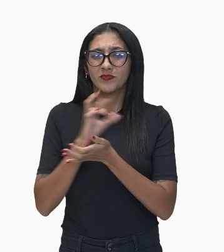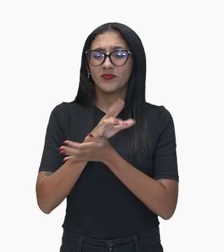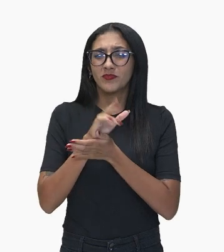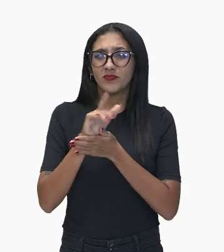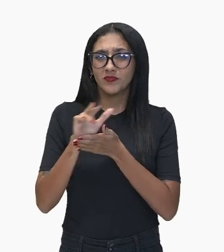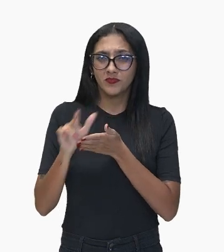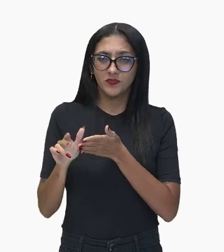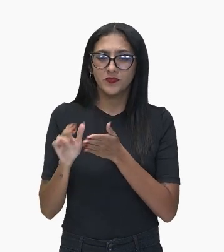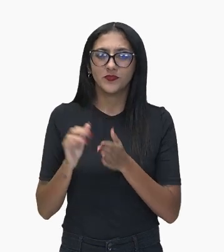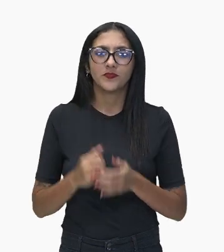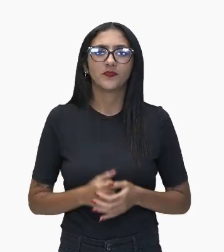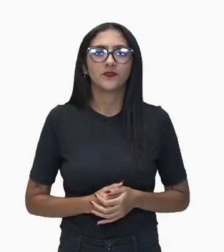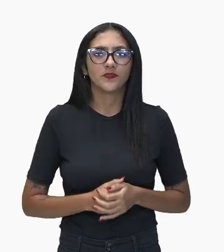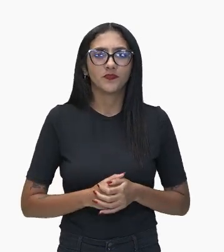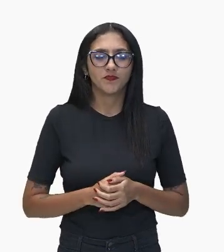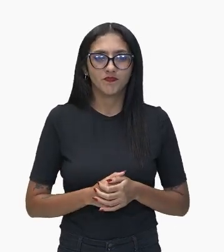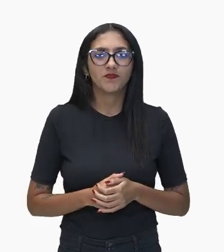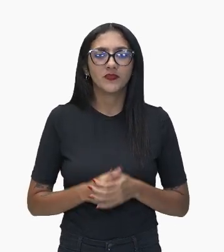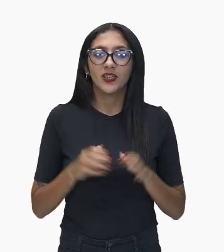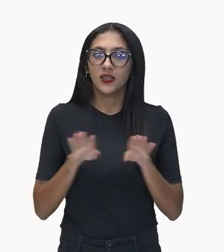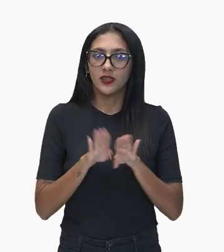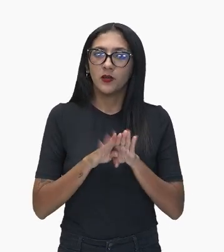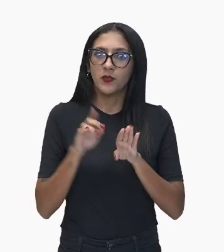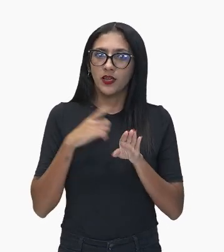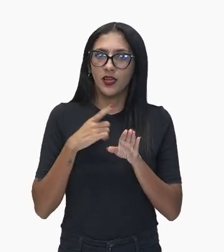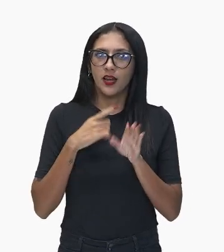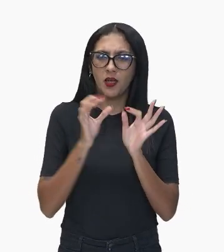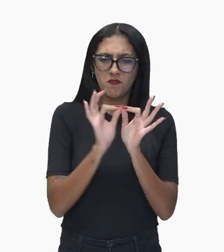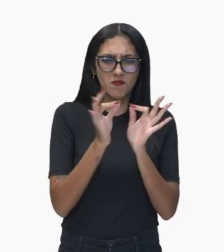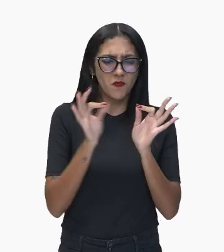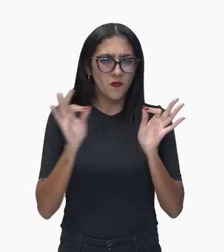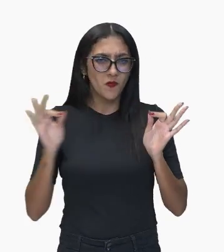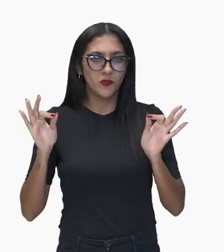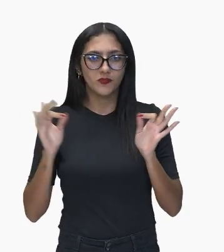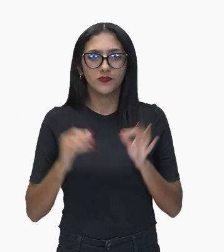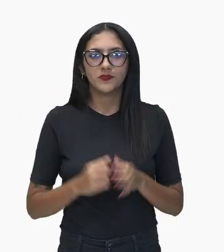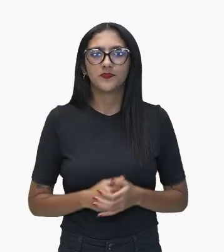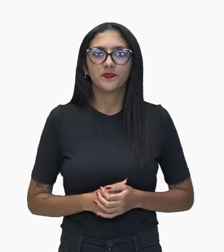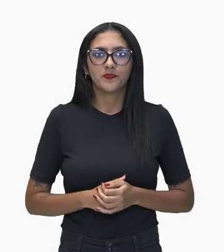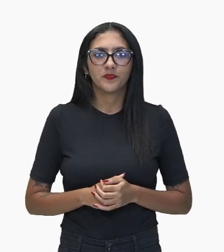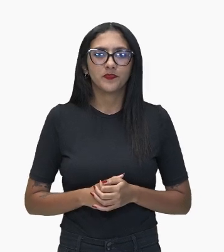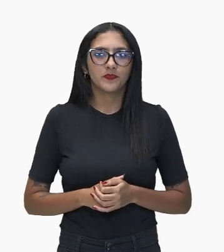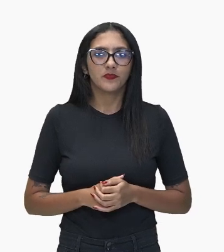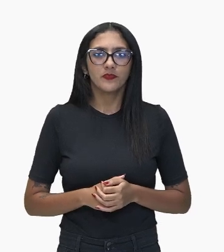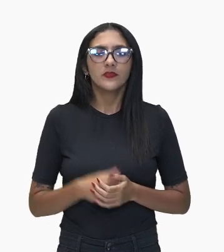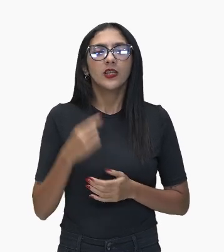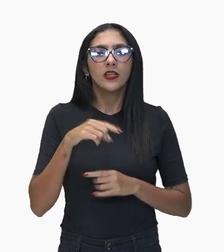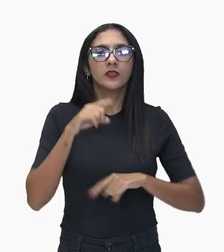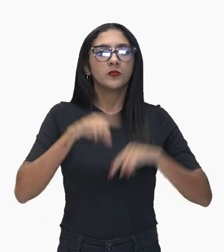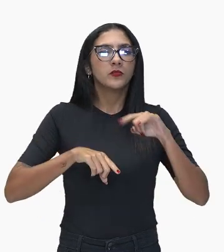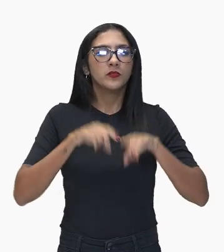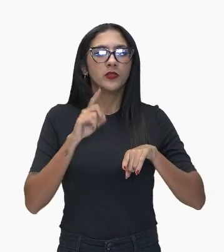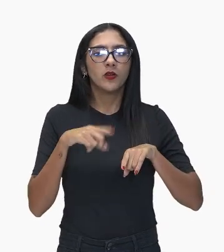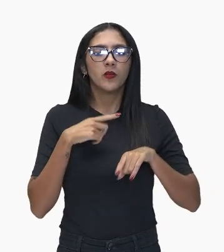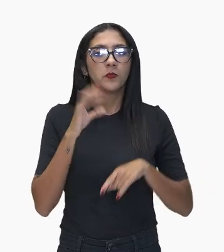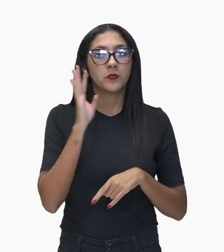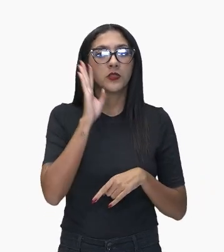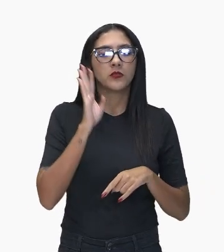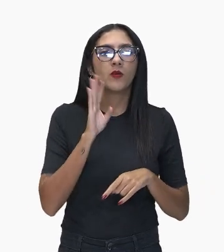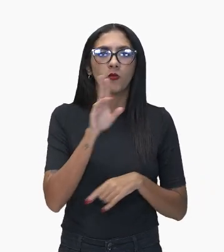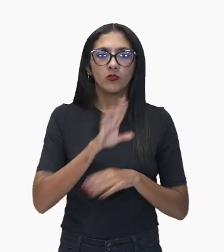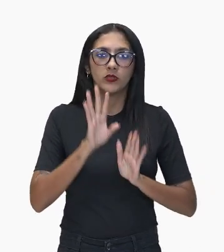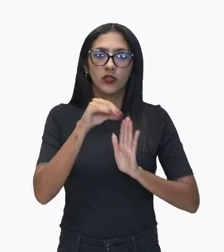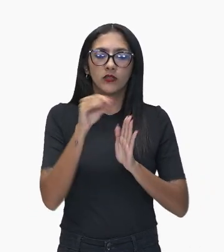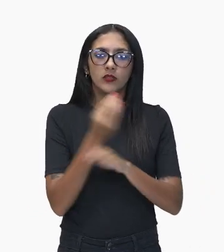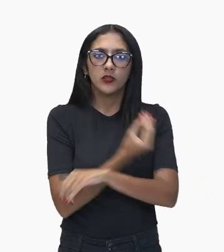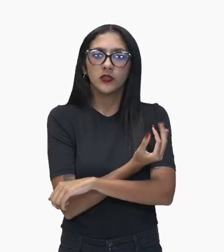glicose. É uma molécula muito grande, a celulose. A celulose é a principal constituinte das plantas e